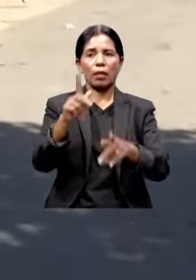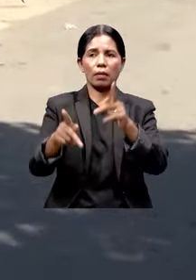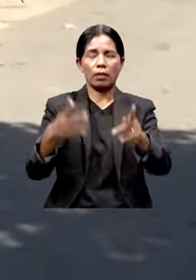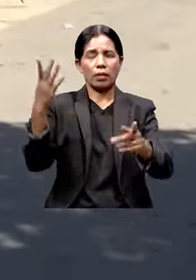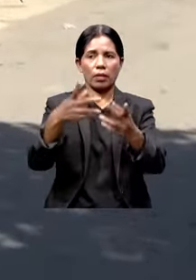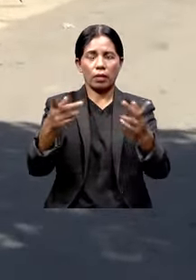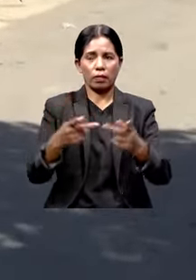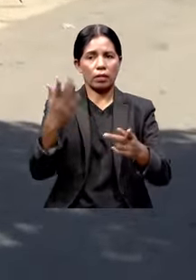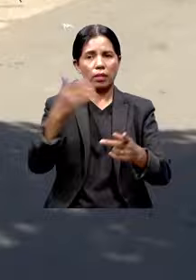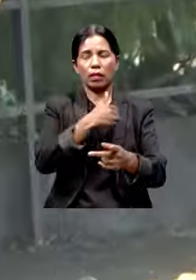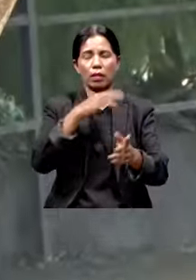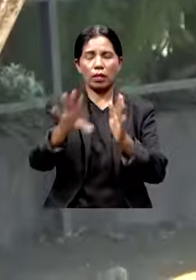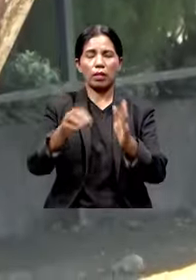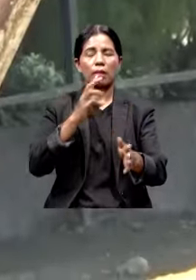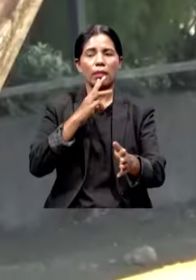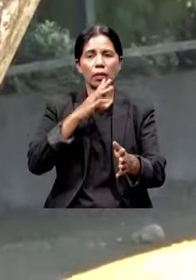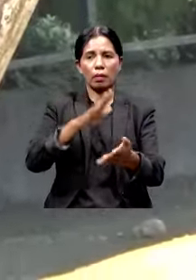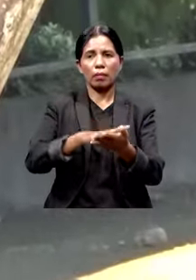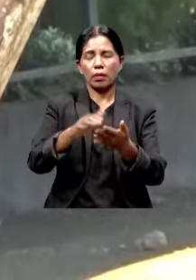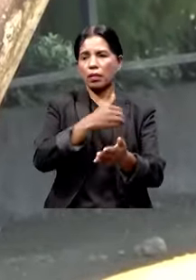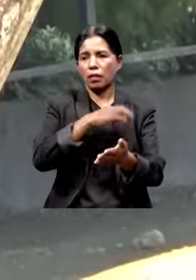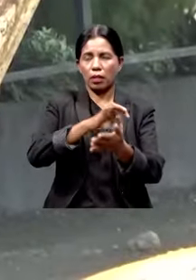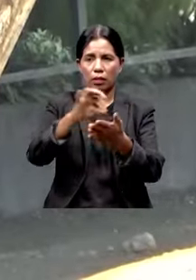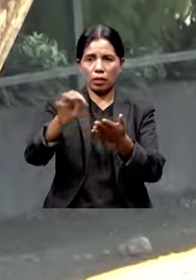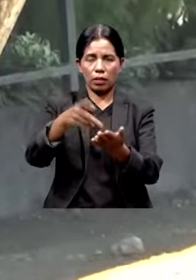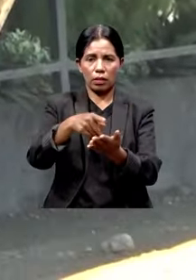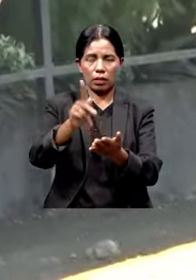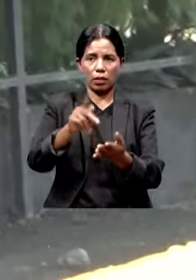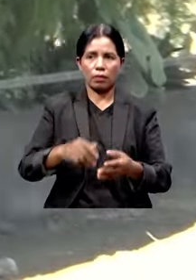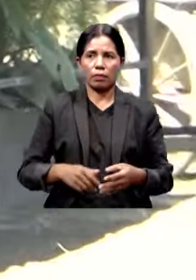area refere sedauketan BEMOS tama sedauk rezistu hodi selu. Abraham Amaral, ZMN.